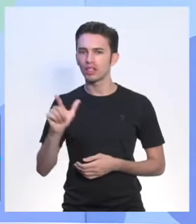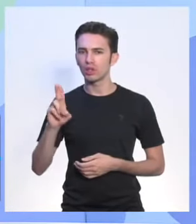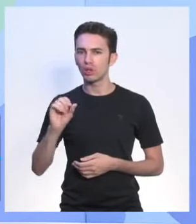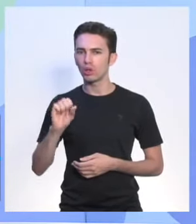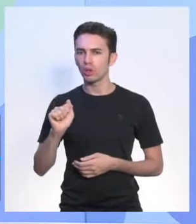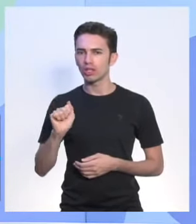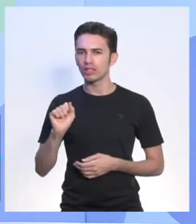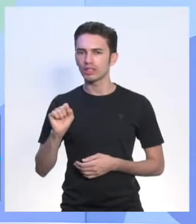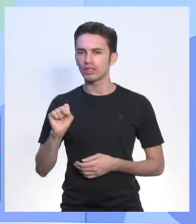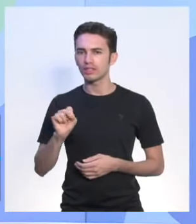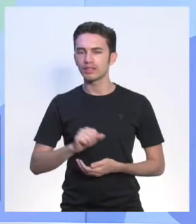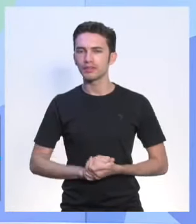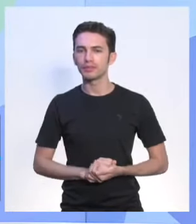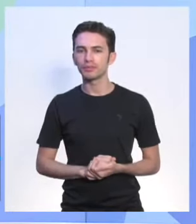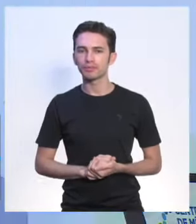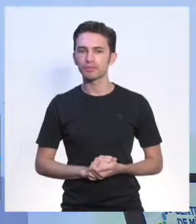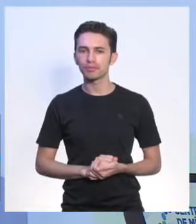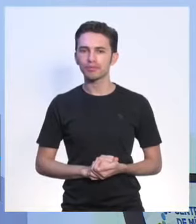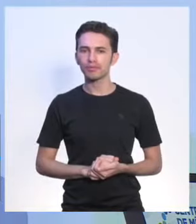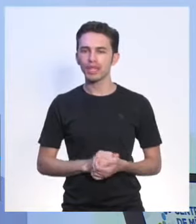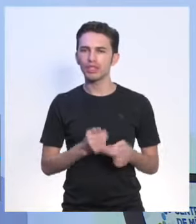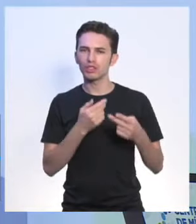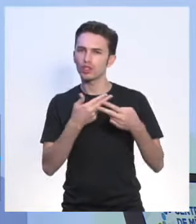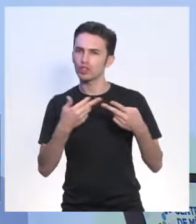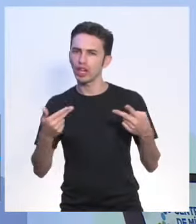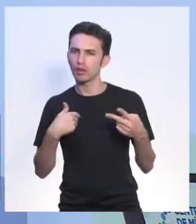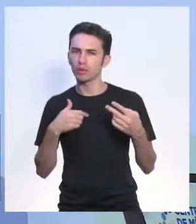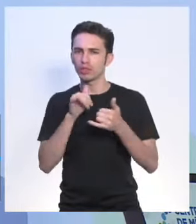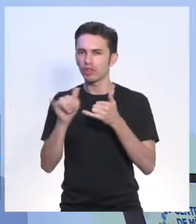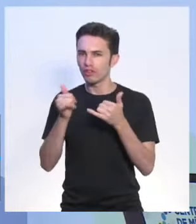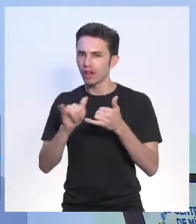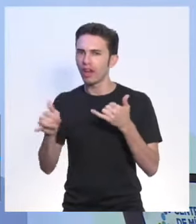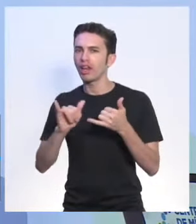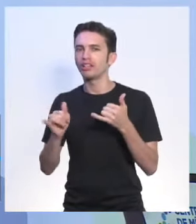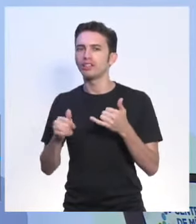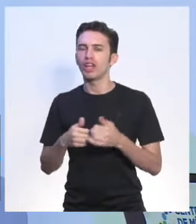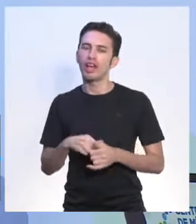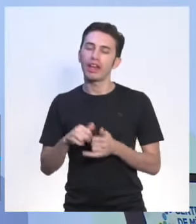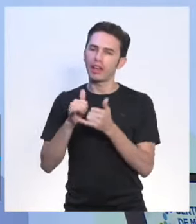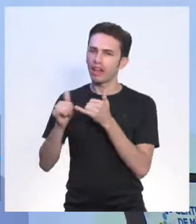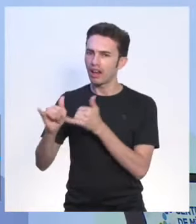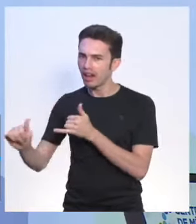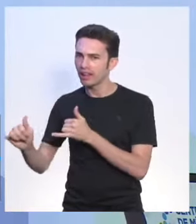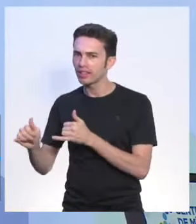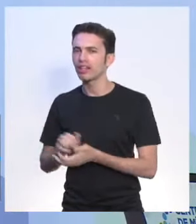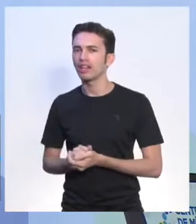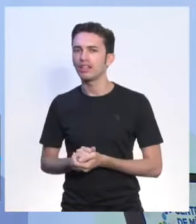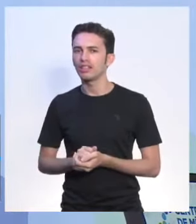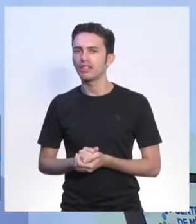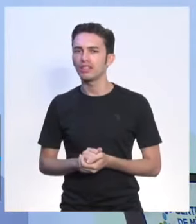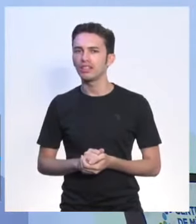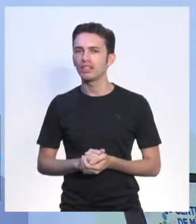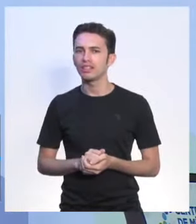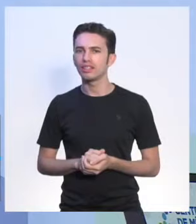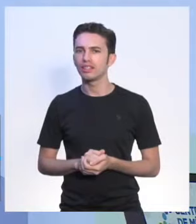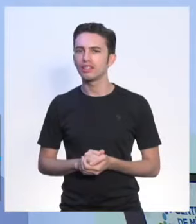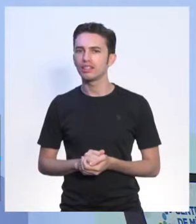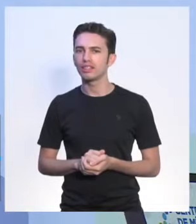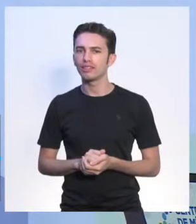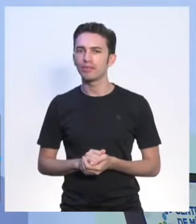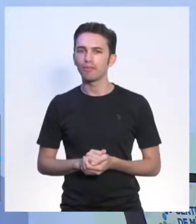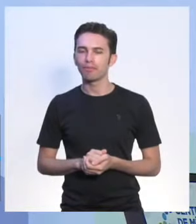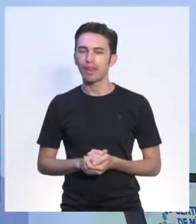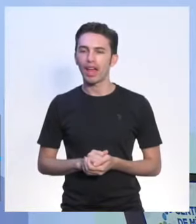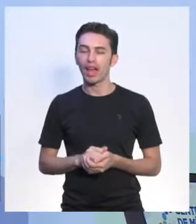electric energy. Então, os tipos diferentes de energia se tornando energia elétrica. E a pergunta foi clean energy, né? Uhum. A